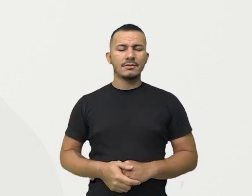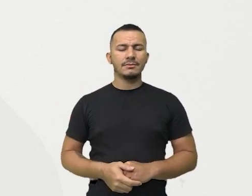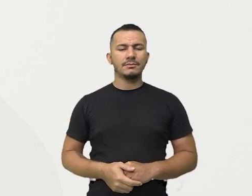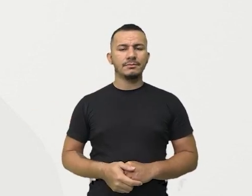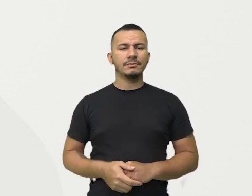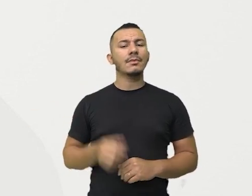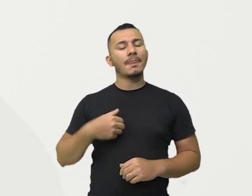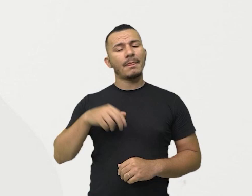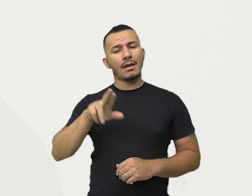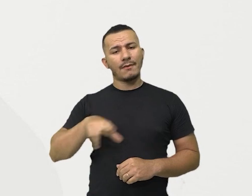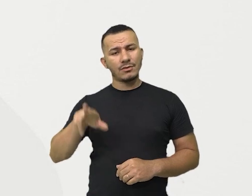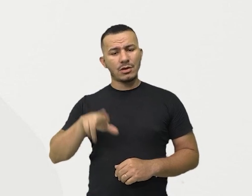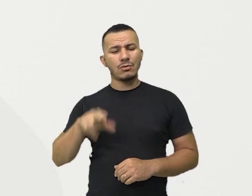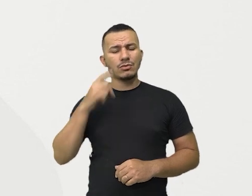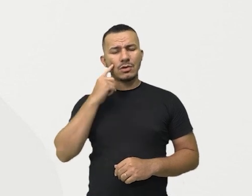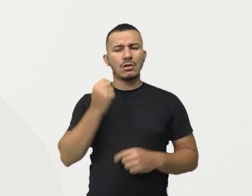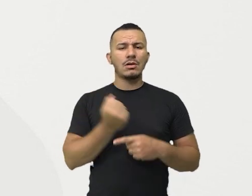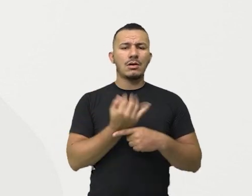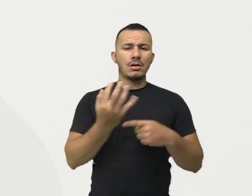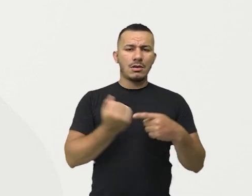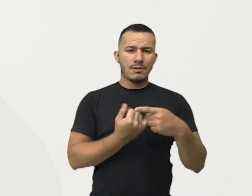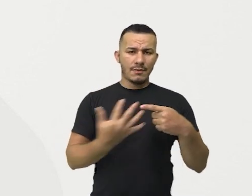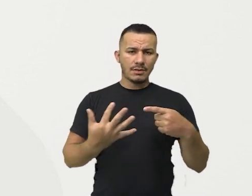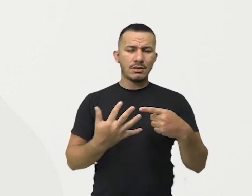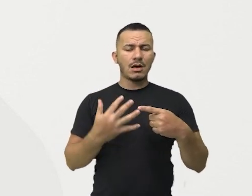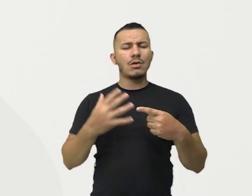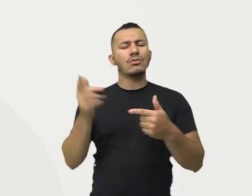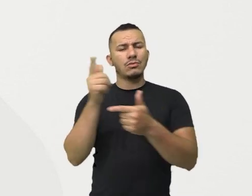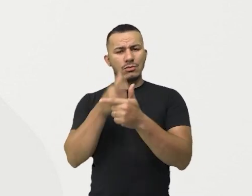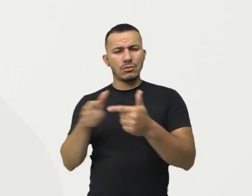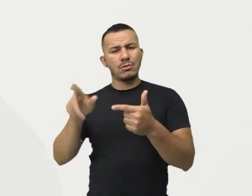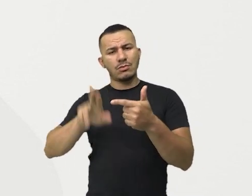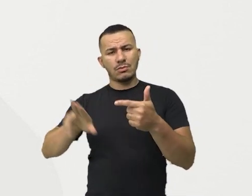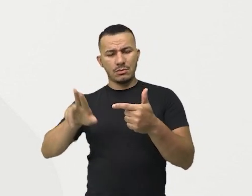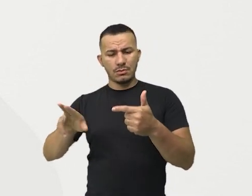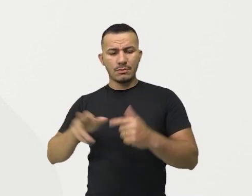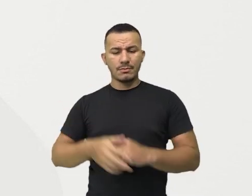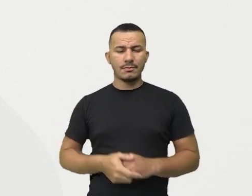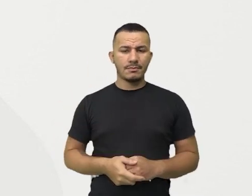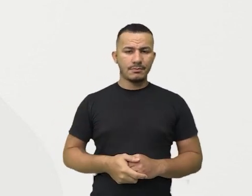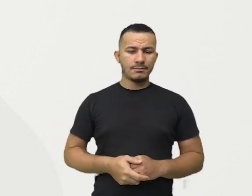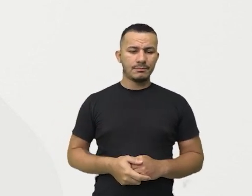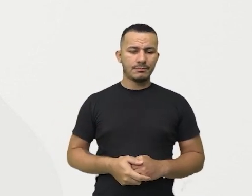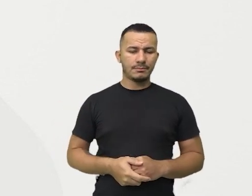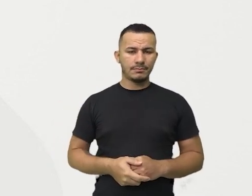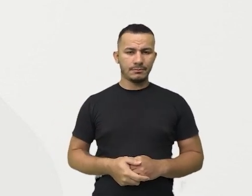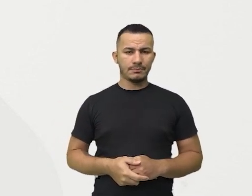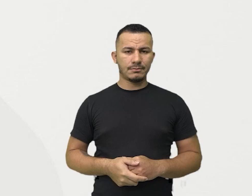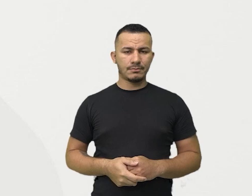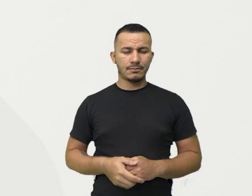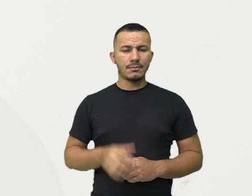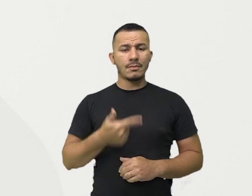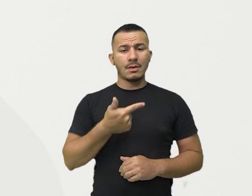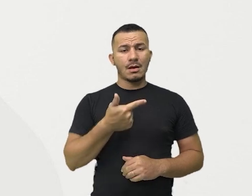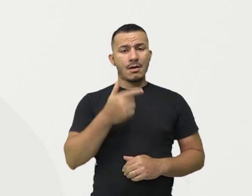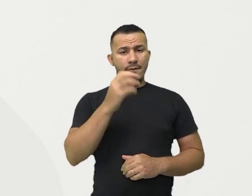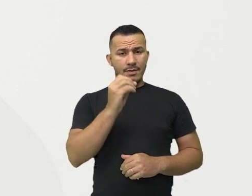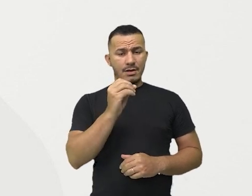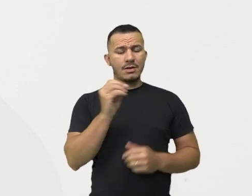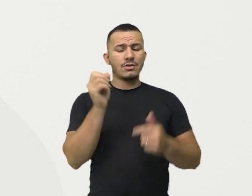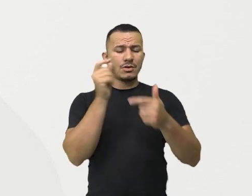Aí você vai aplicar a definição de fração como quociente de uma divisão. O que a gente faz? Divide o